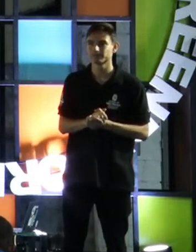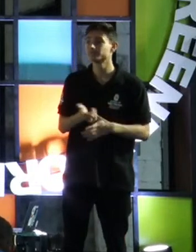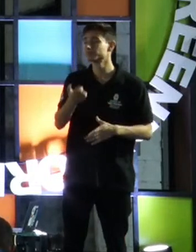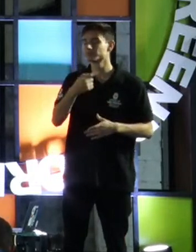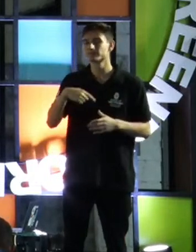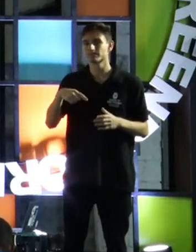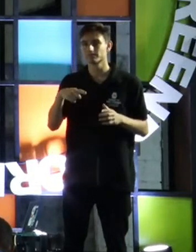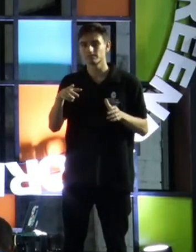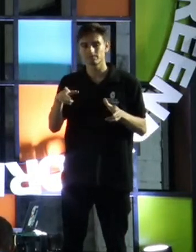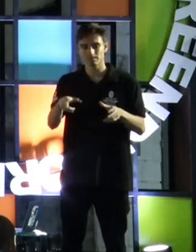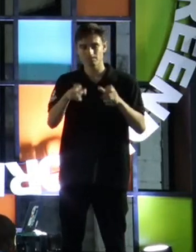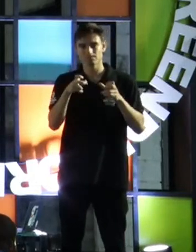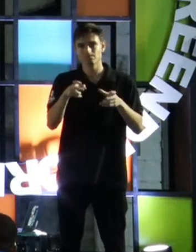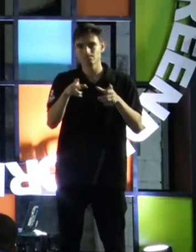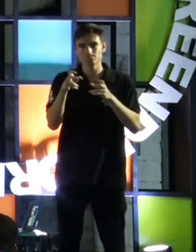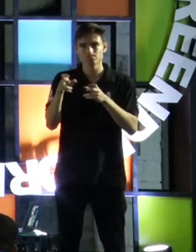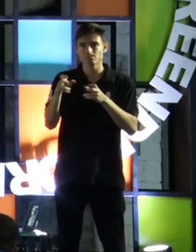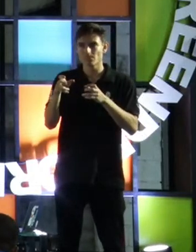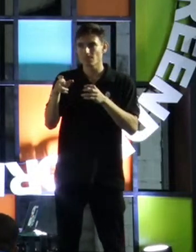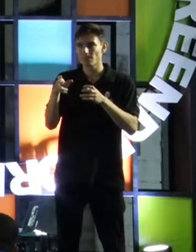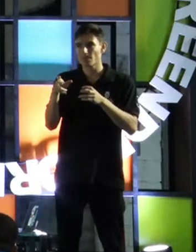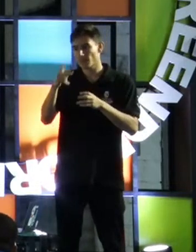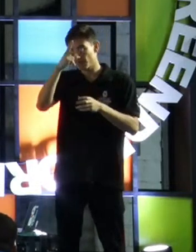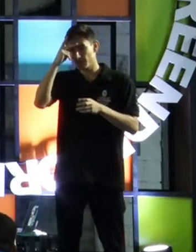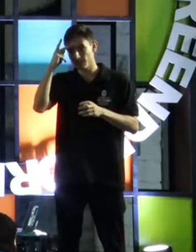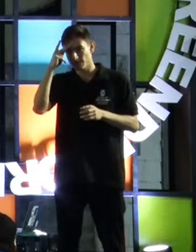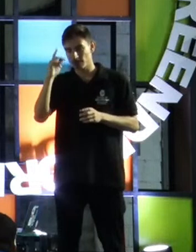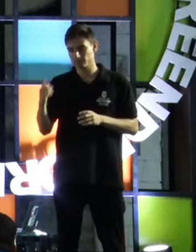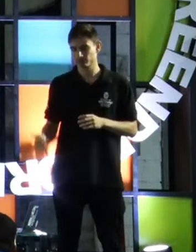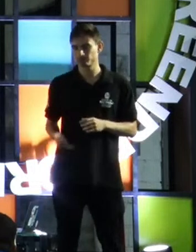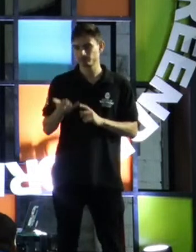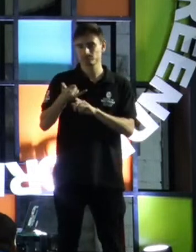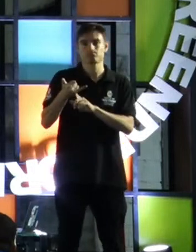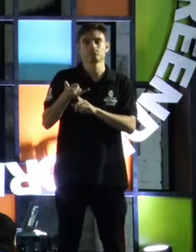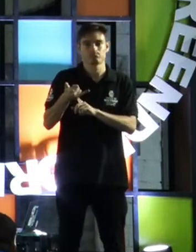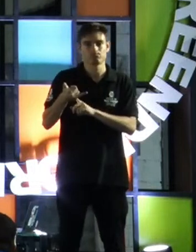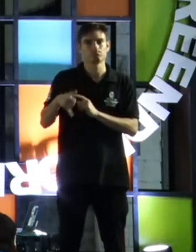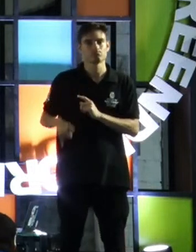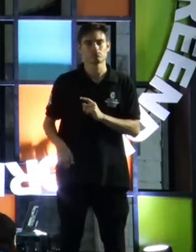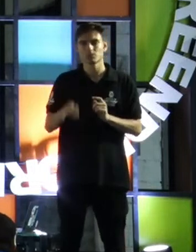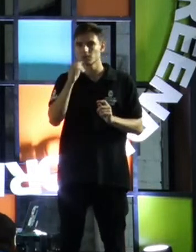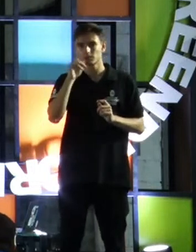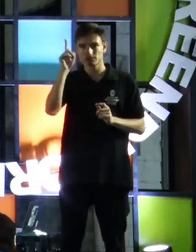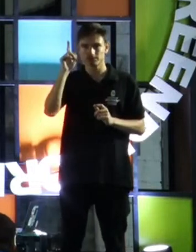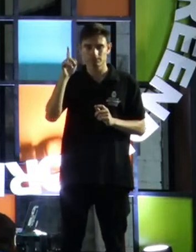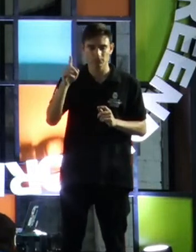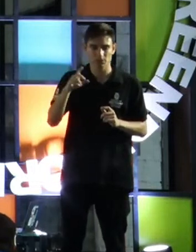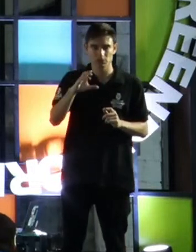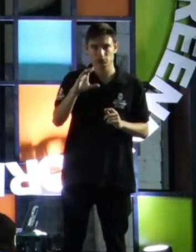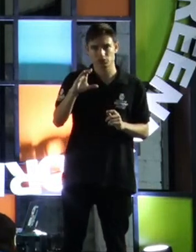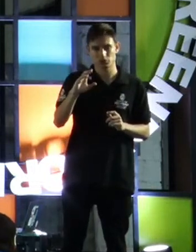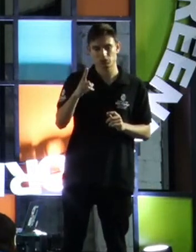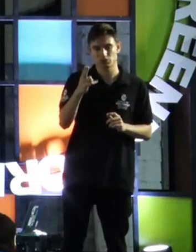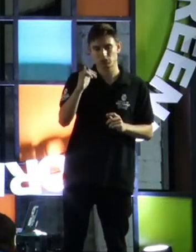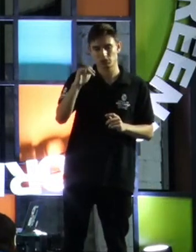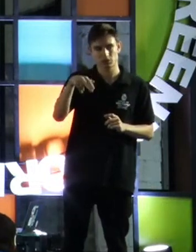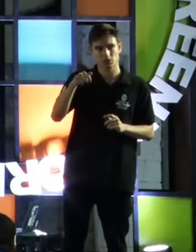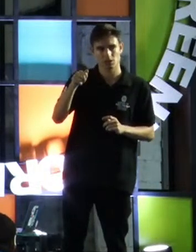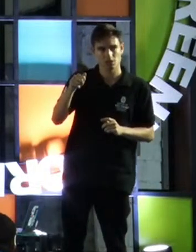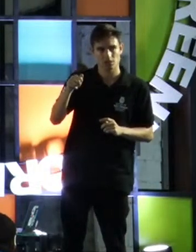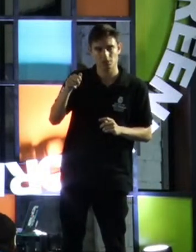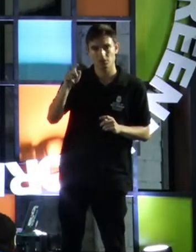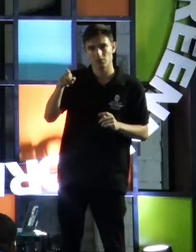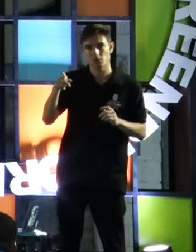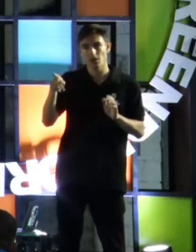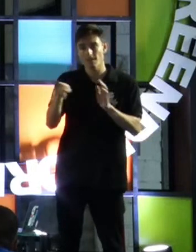que tem que criar faixa de pessoas que andam olhando para o celular. Isso é real, tá, gente? Na China. Uma cidadezinha da China que criou uma